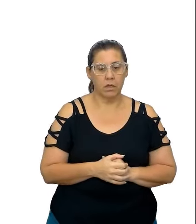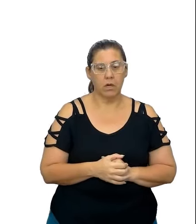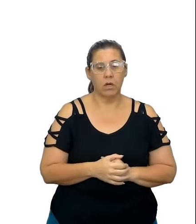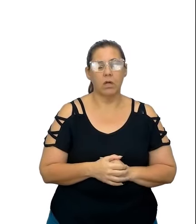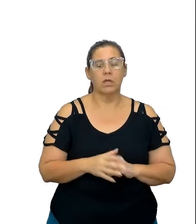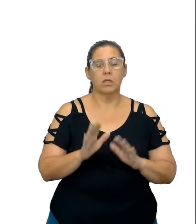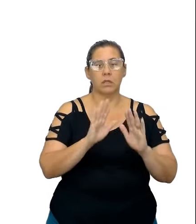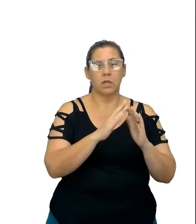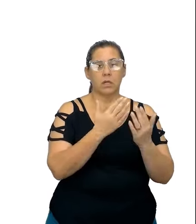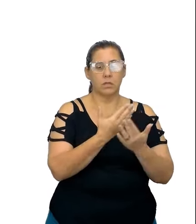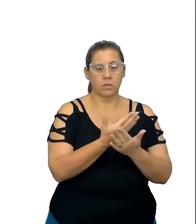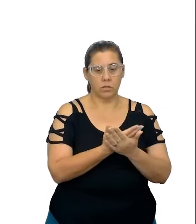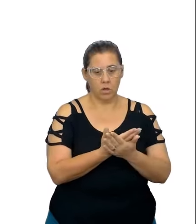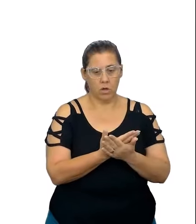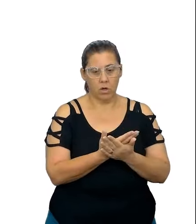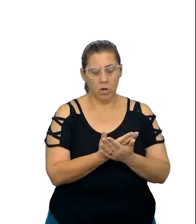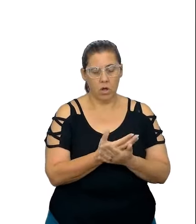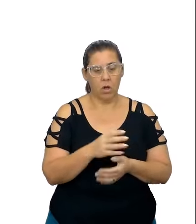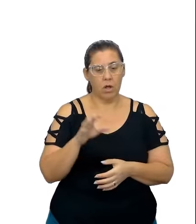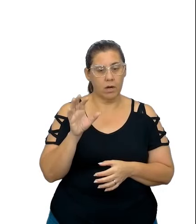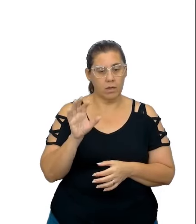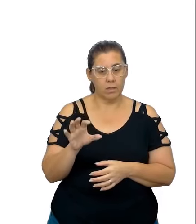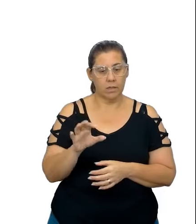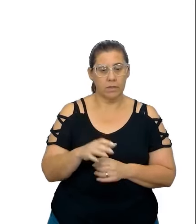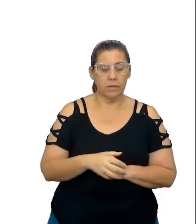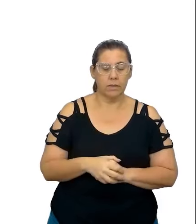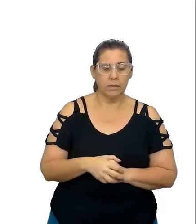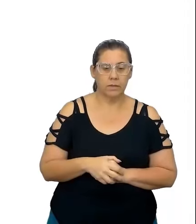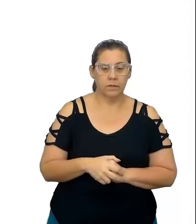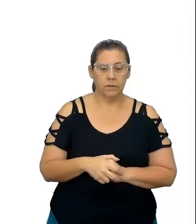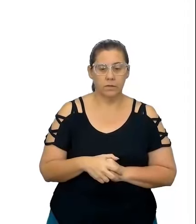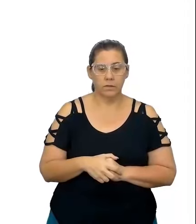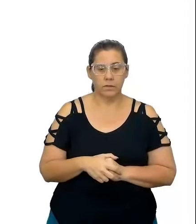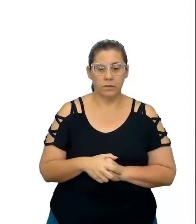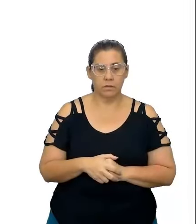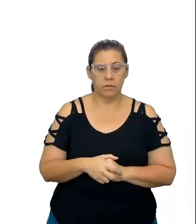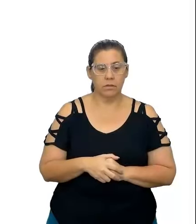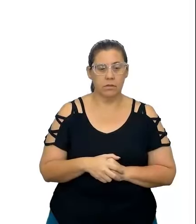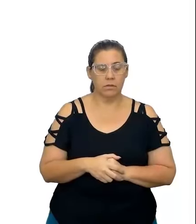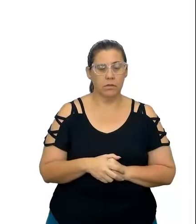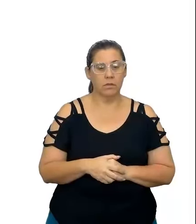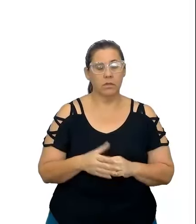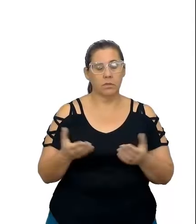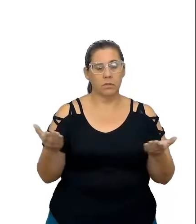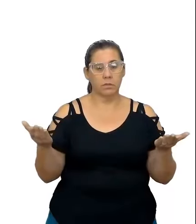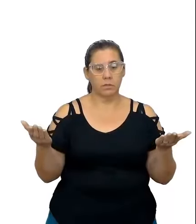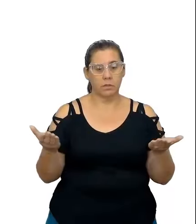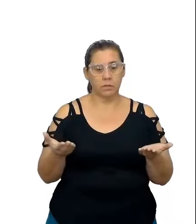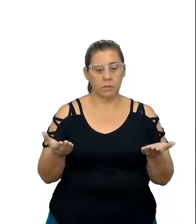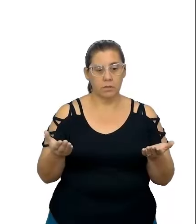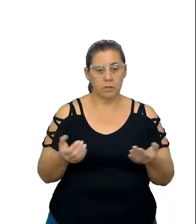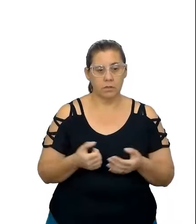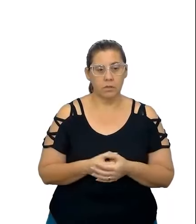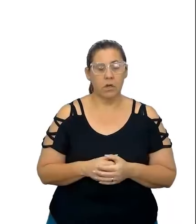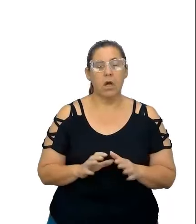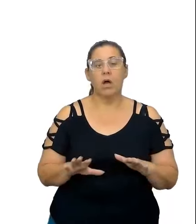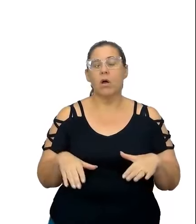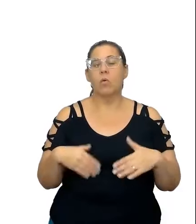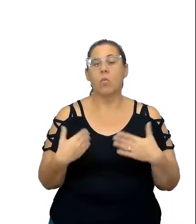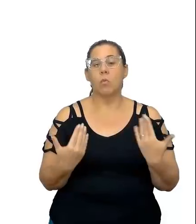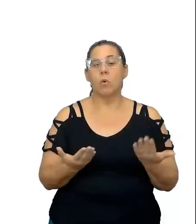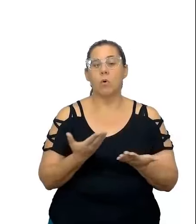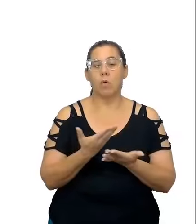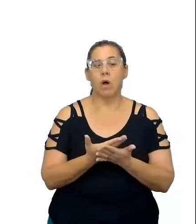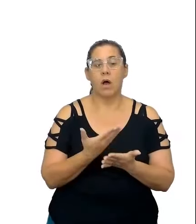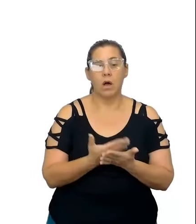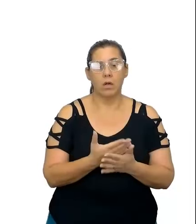na escola dessa situação de aprendizagem. E nós chegamos aqui, então, quais são as aulas